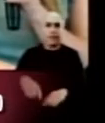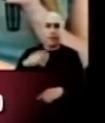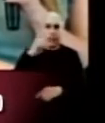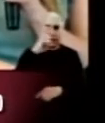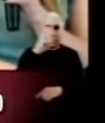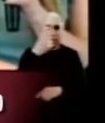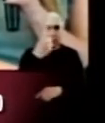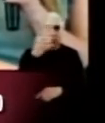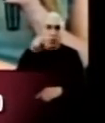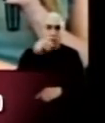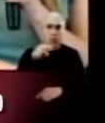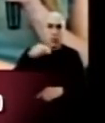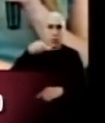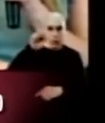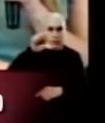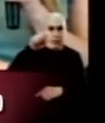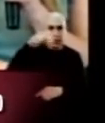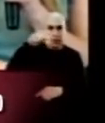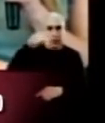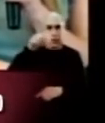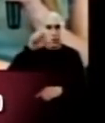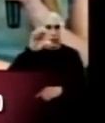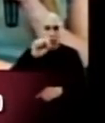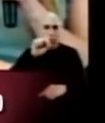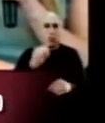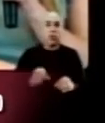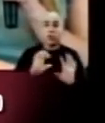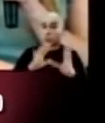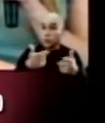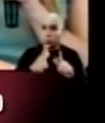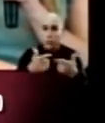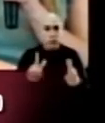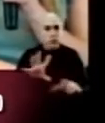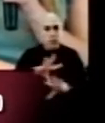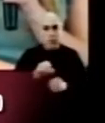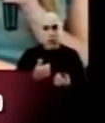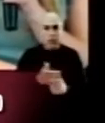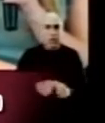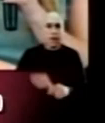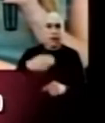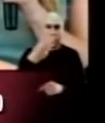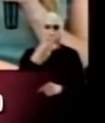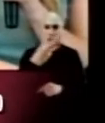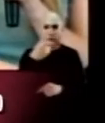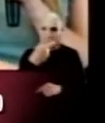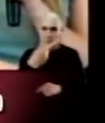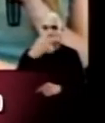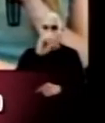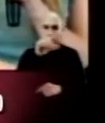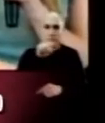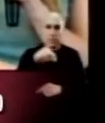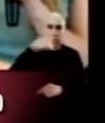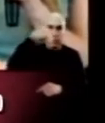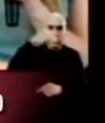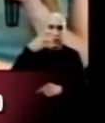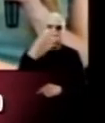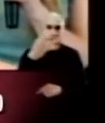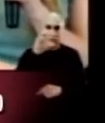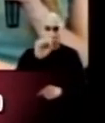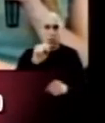51.978 foram negativos para a doença e 20.738 confirmados de Covid. Temos até o